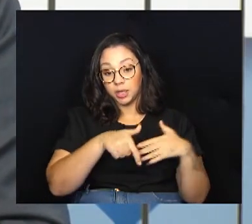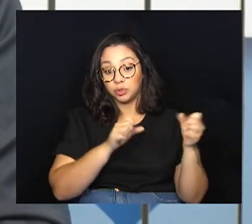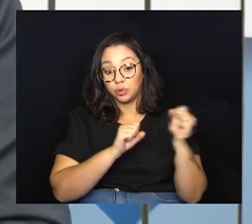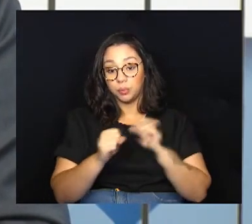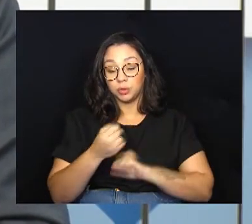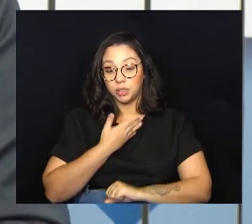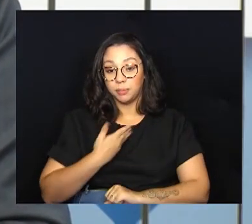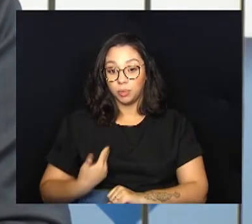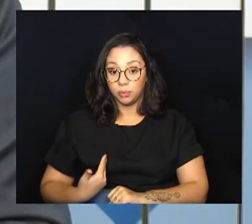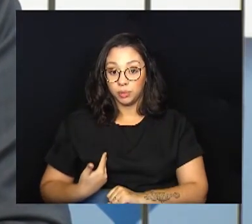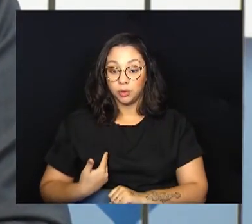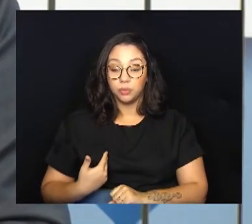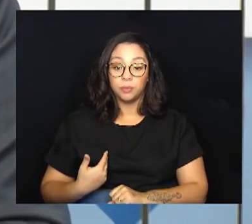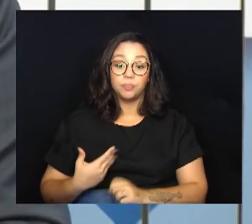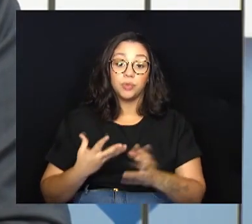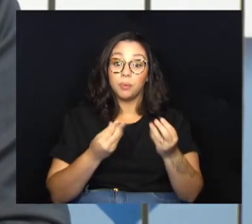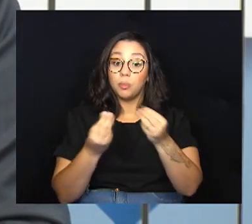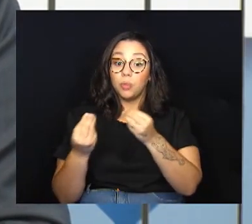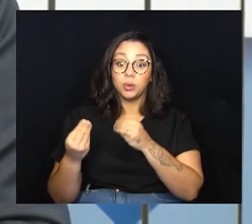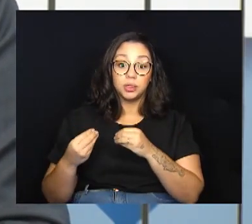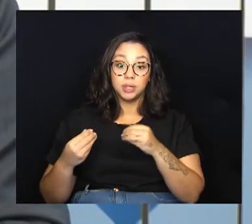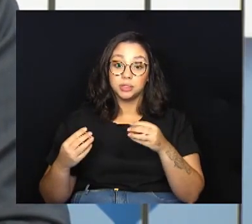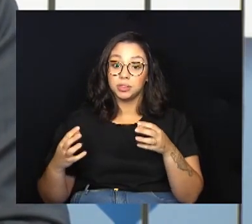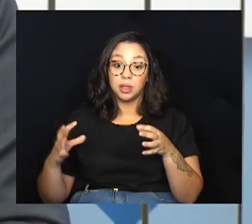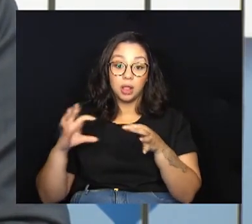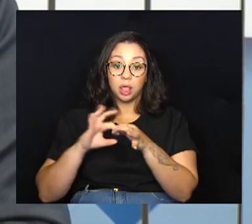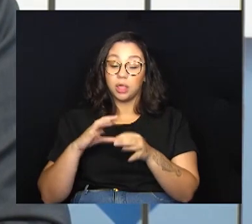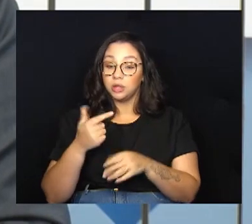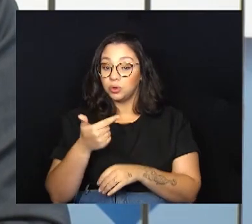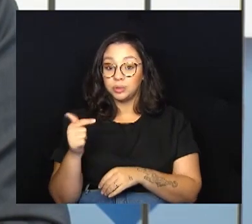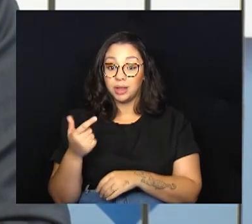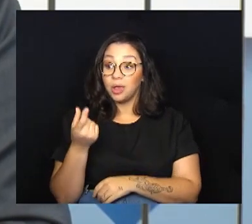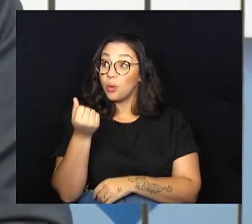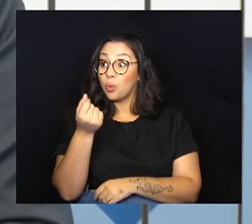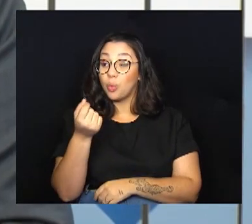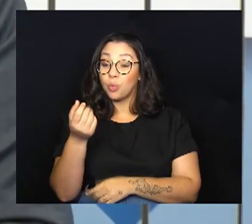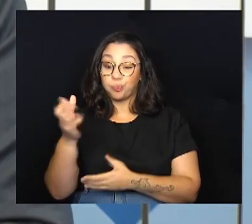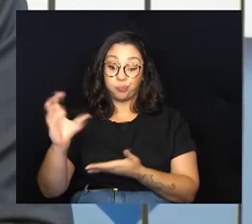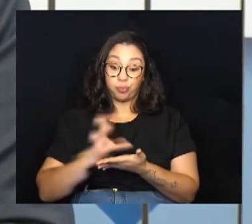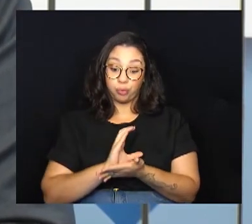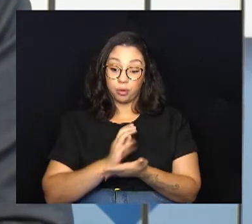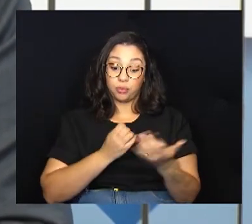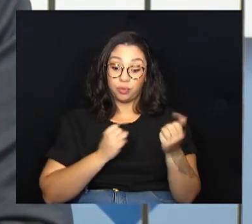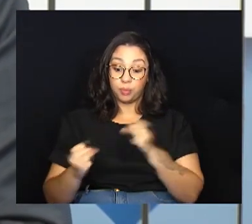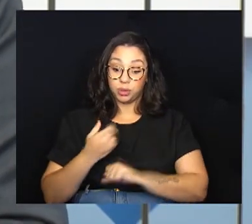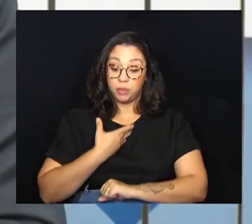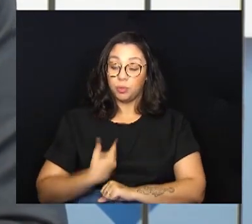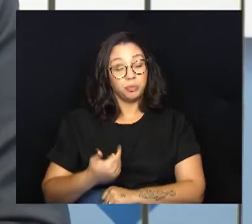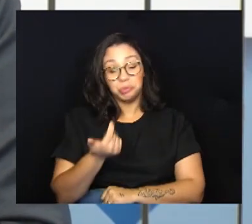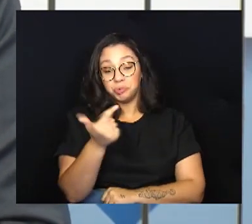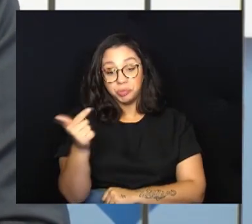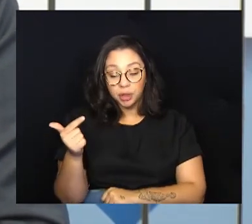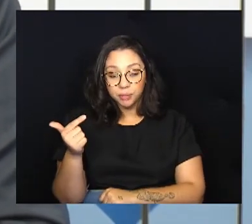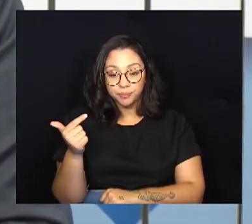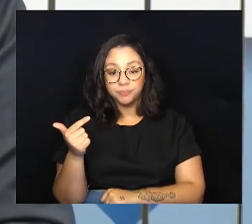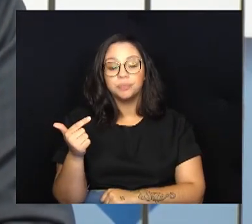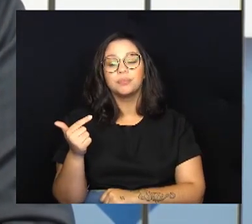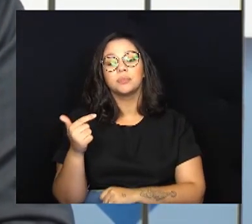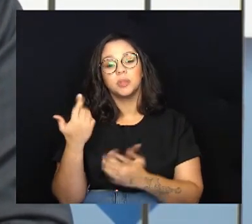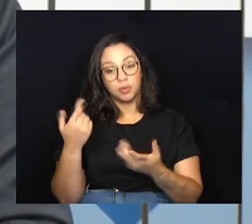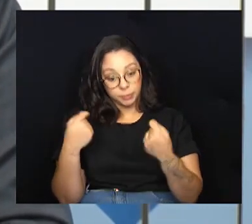da sociedade, não tem como fazer um plano que atenda Campinas, não tem como. Então, a gente já começa a discutir, toda a população